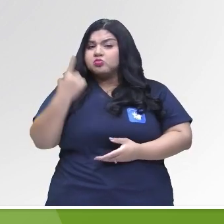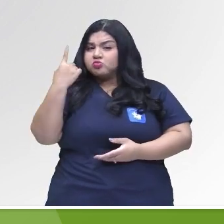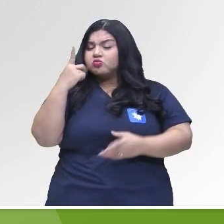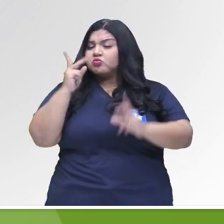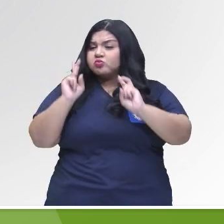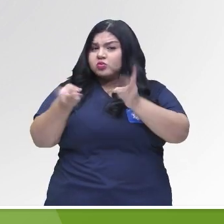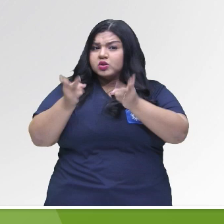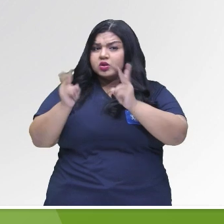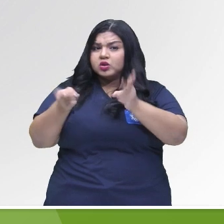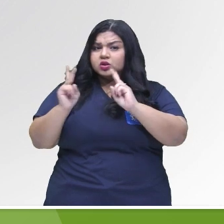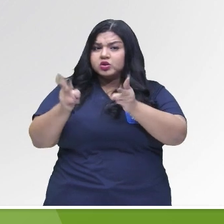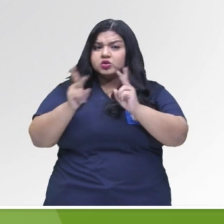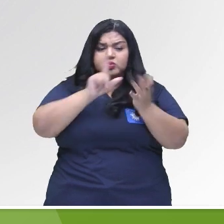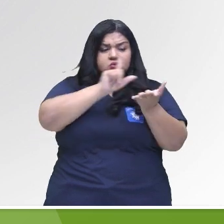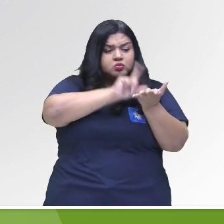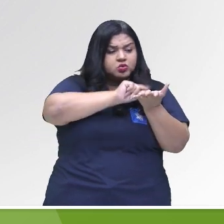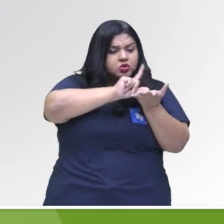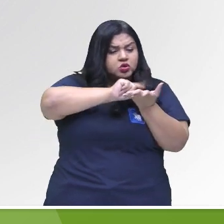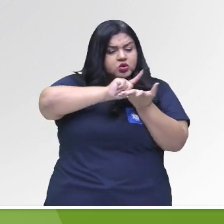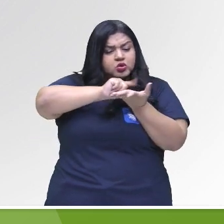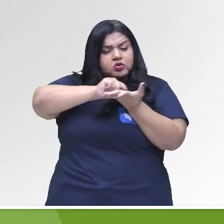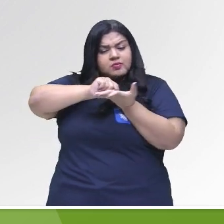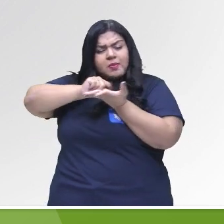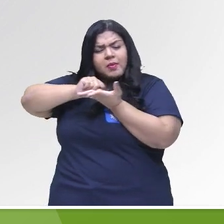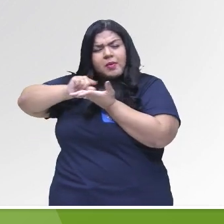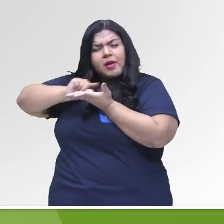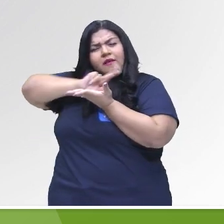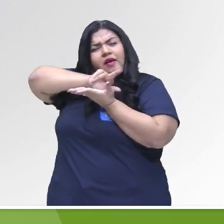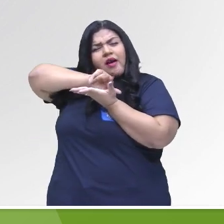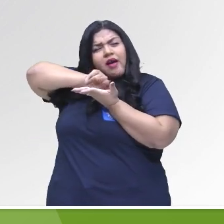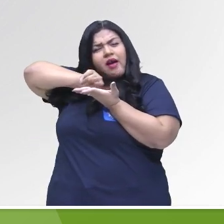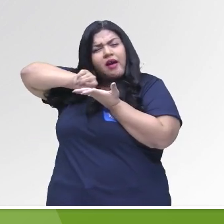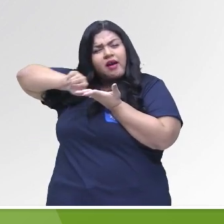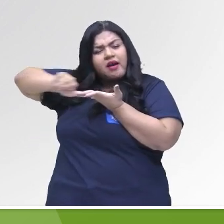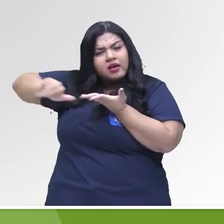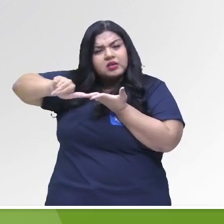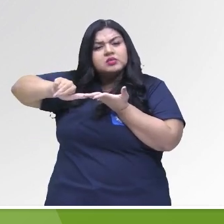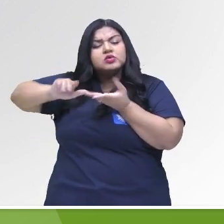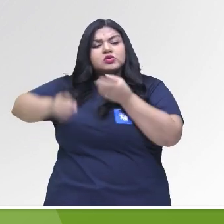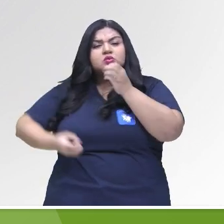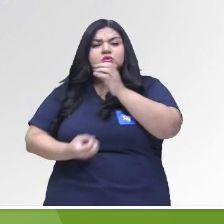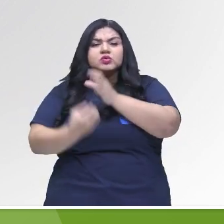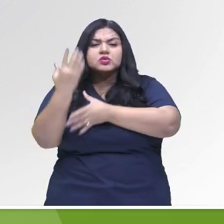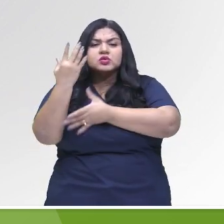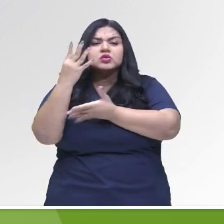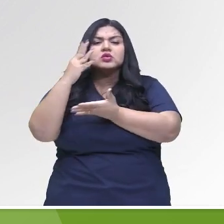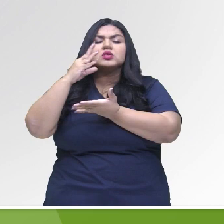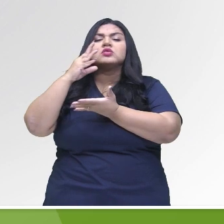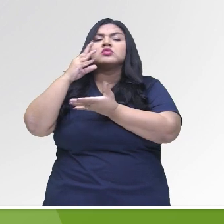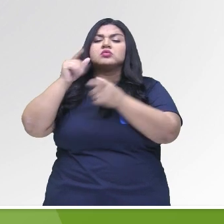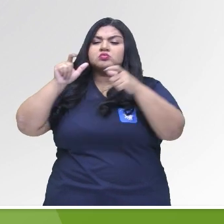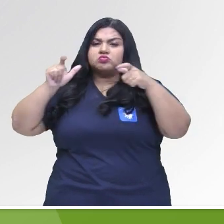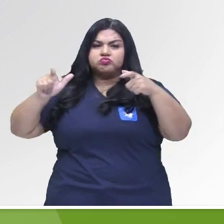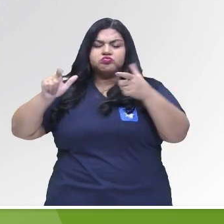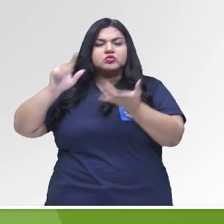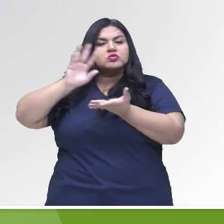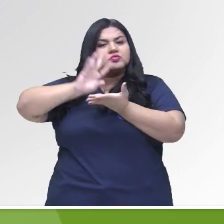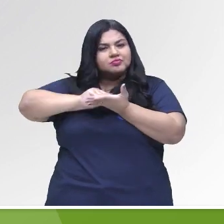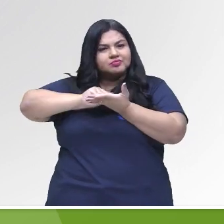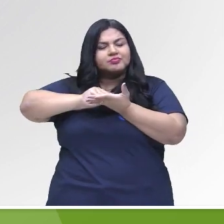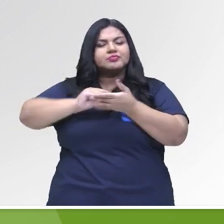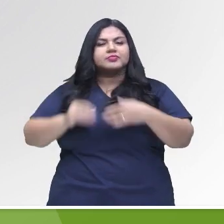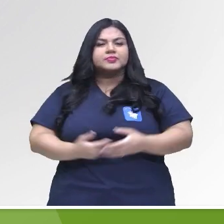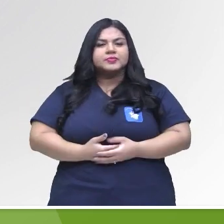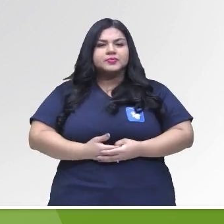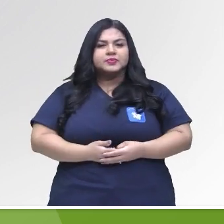monômero se repete ali várias e várias vezes para a formação desta macromolécula, que é o polímero,